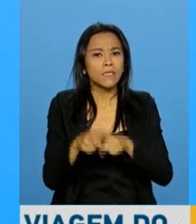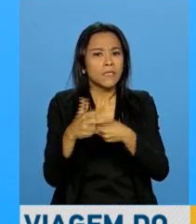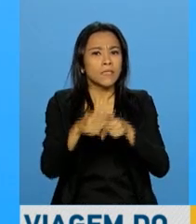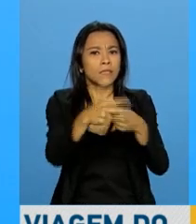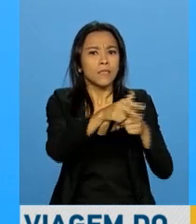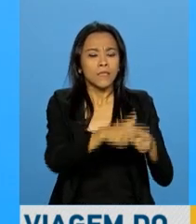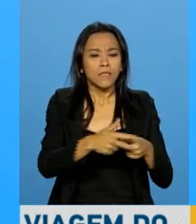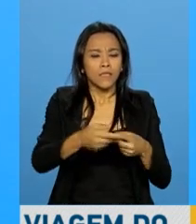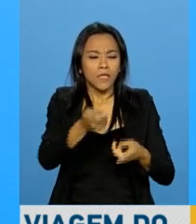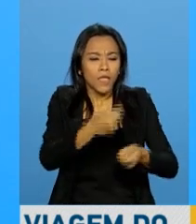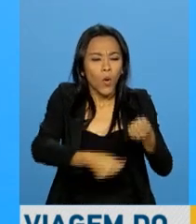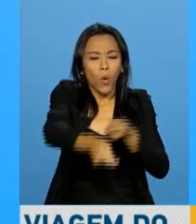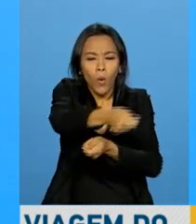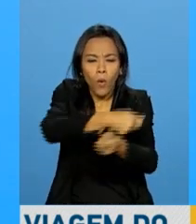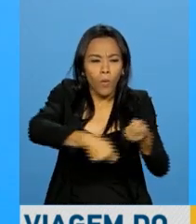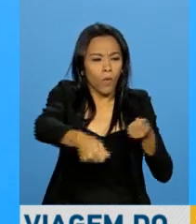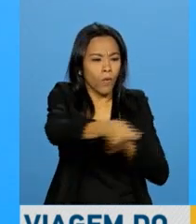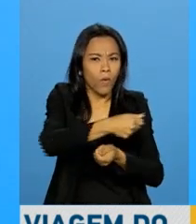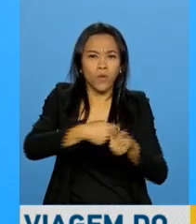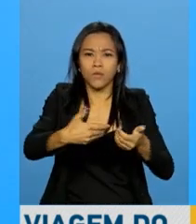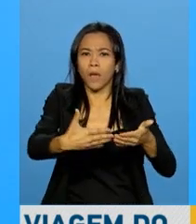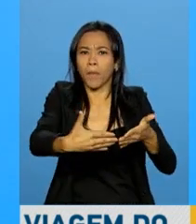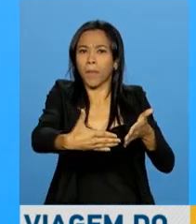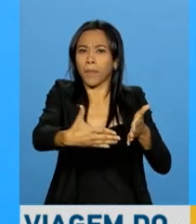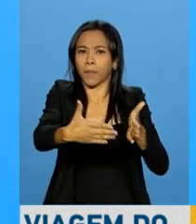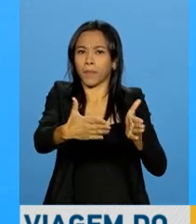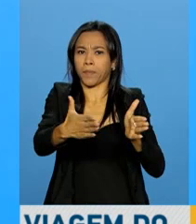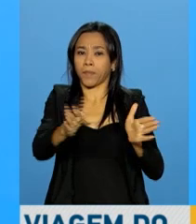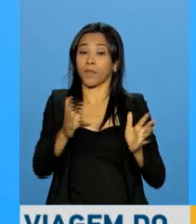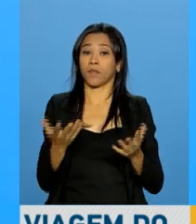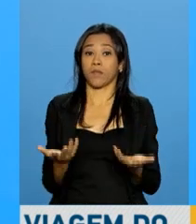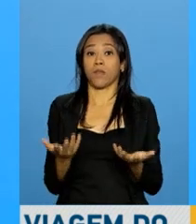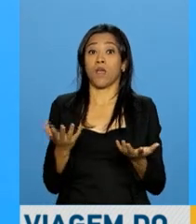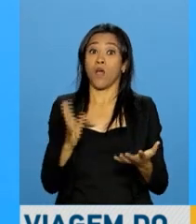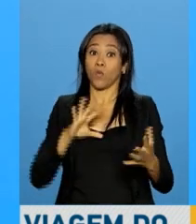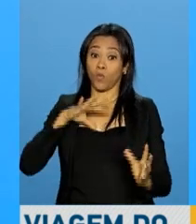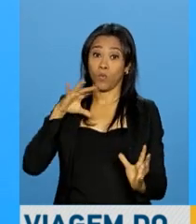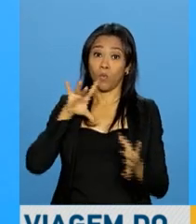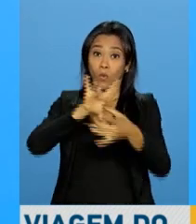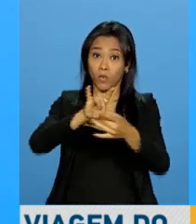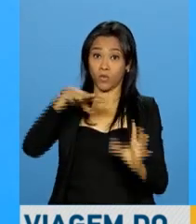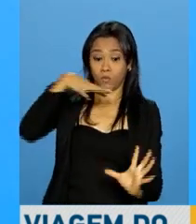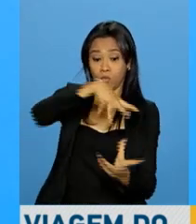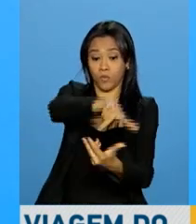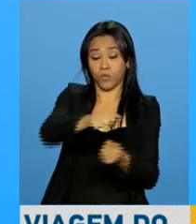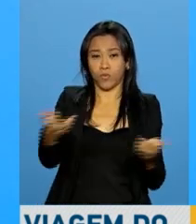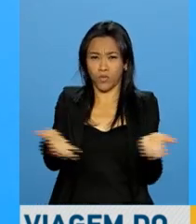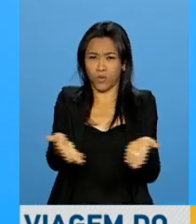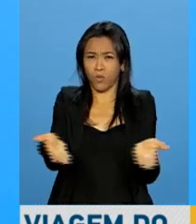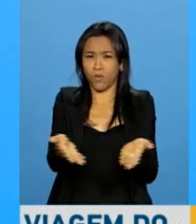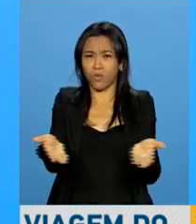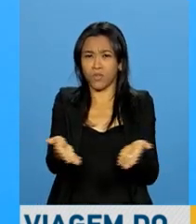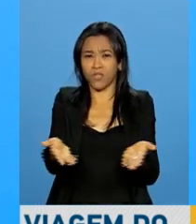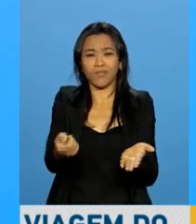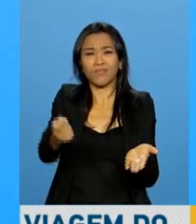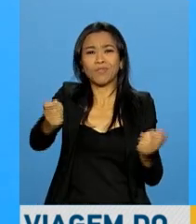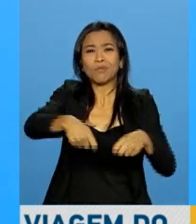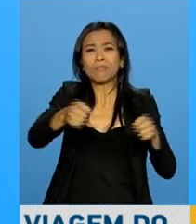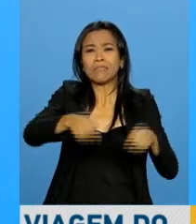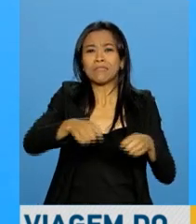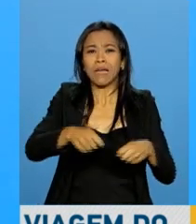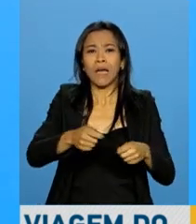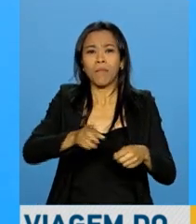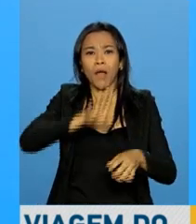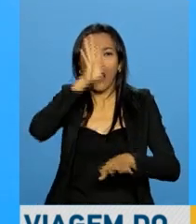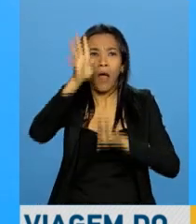negócios. A verdade é que, no mundo de hoje, não há espaço para a